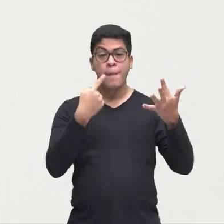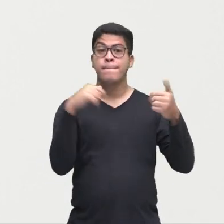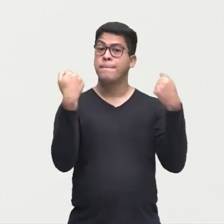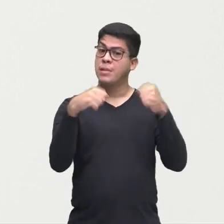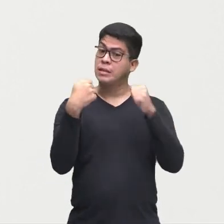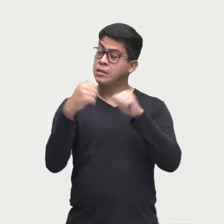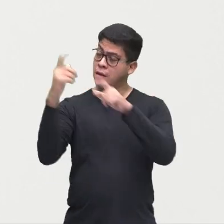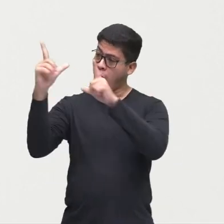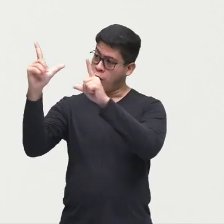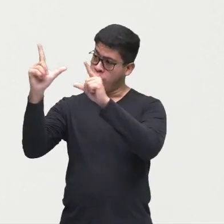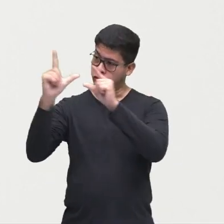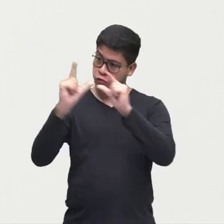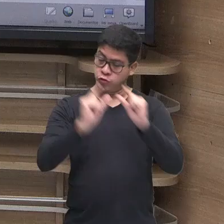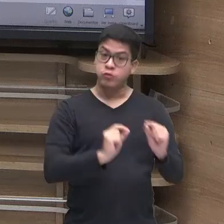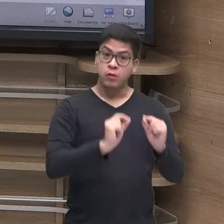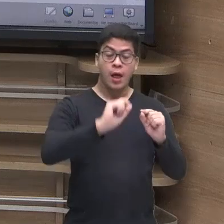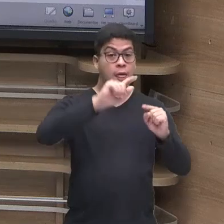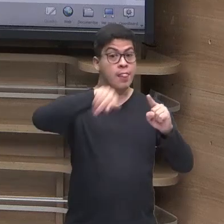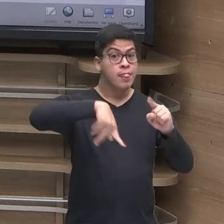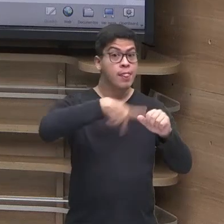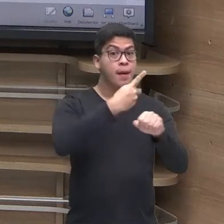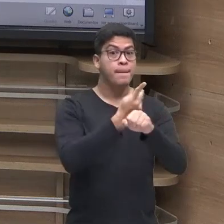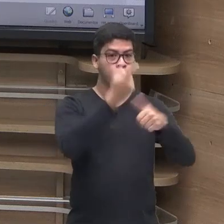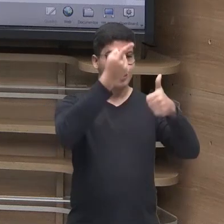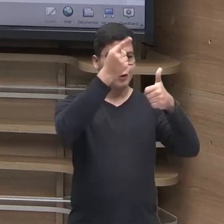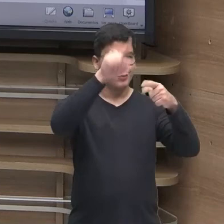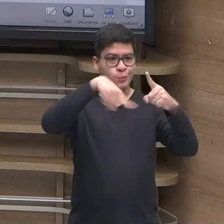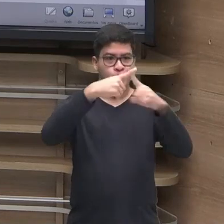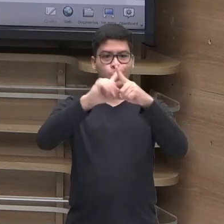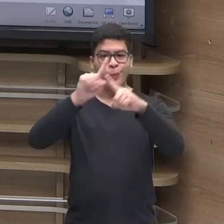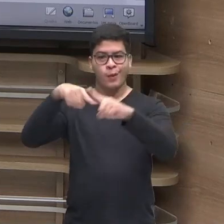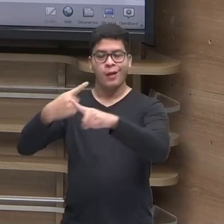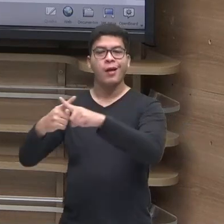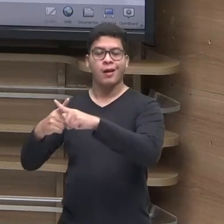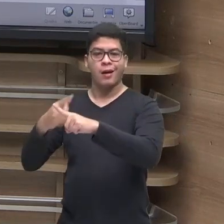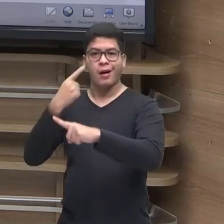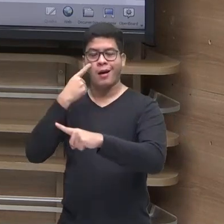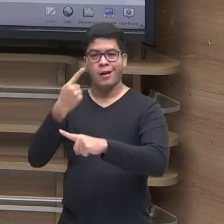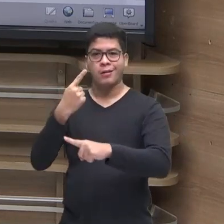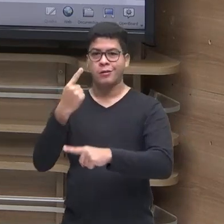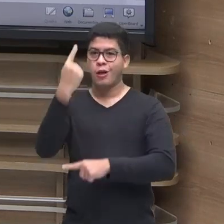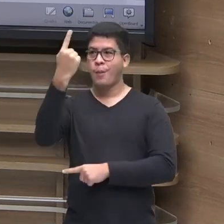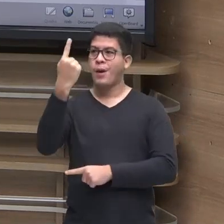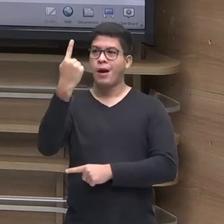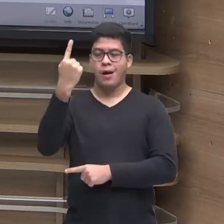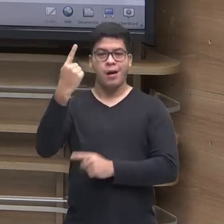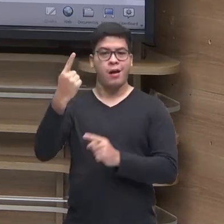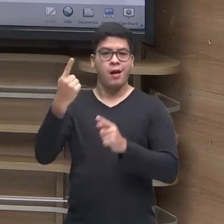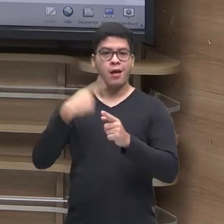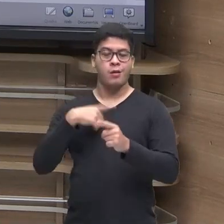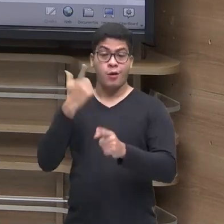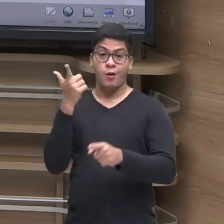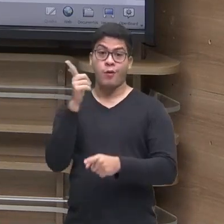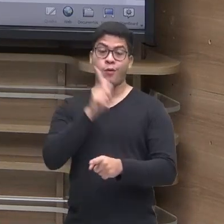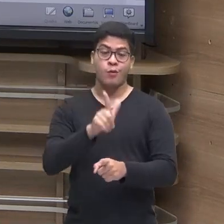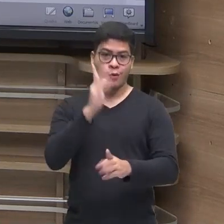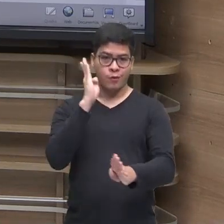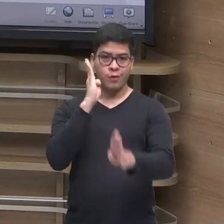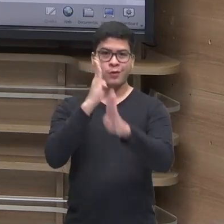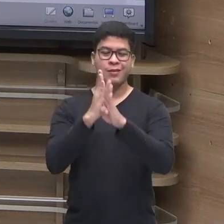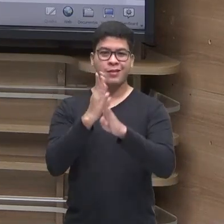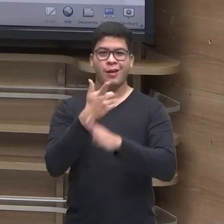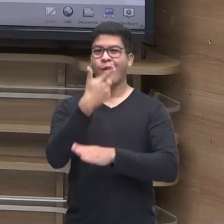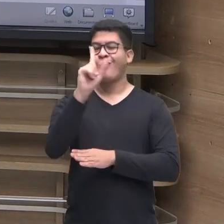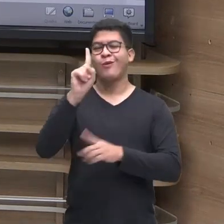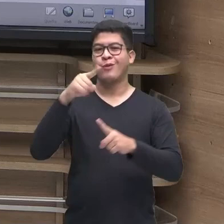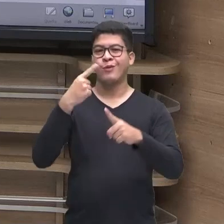nós fizemos, né? Fatora e depois multiplica os números primos por 1 e aí você encontra todos os divisores. Tá